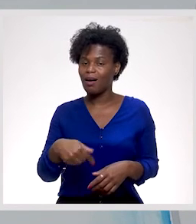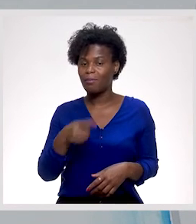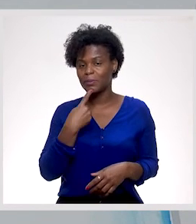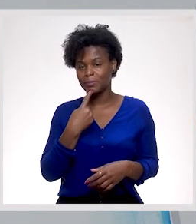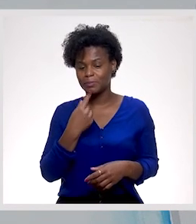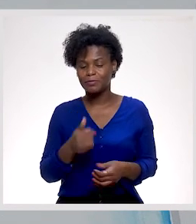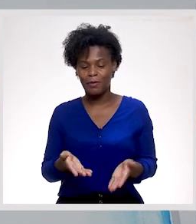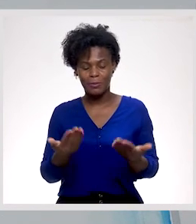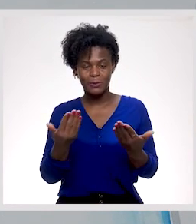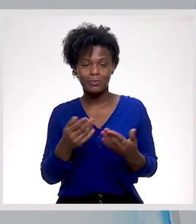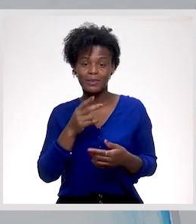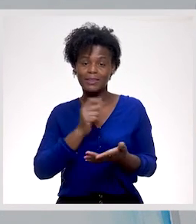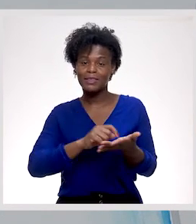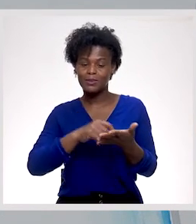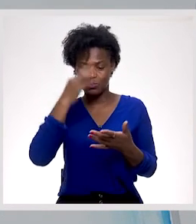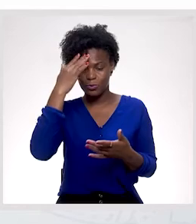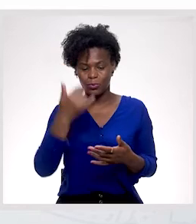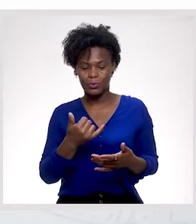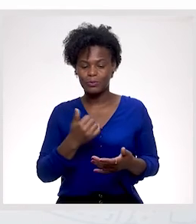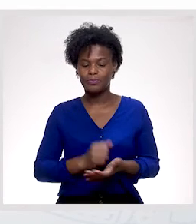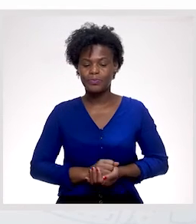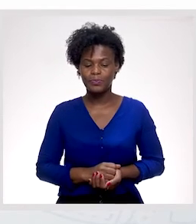perceber. Então vamos para o segundo exercício.